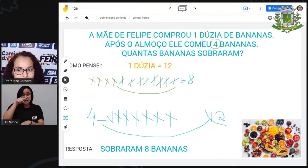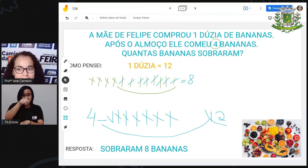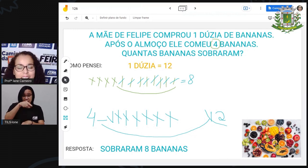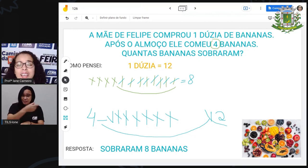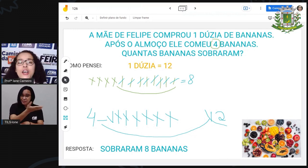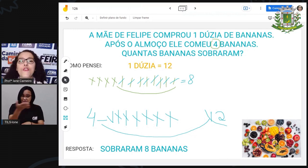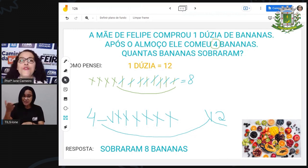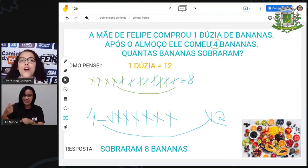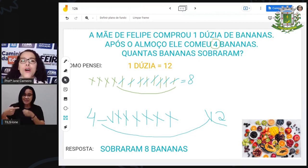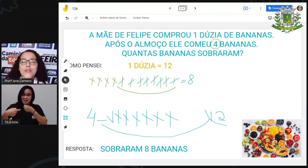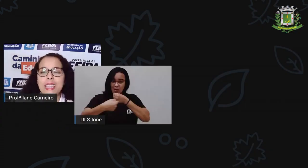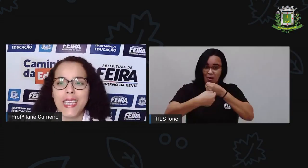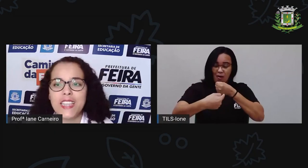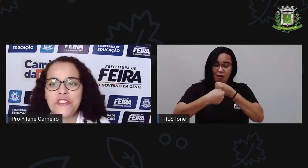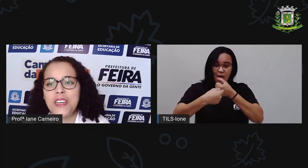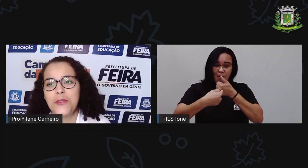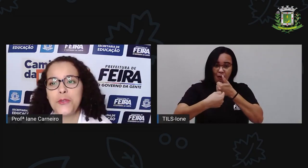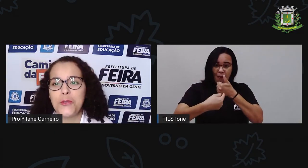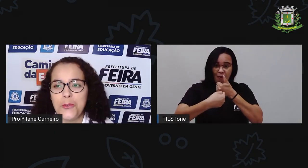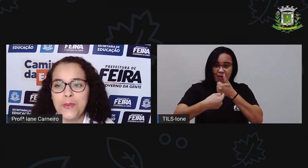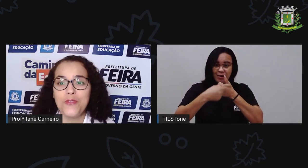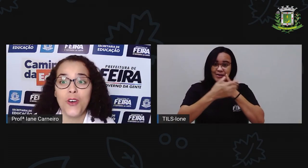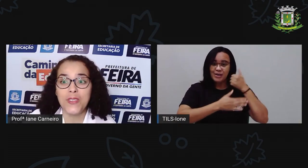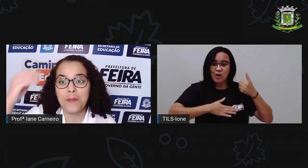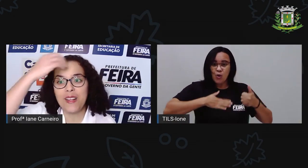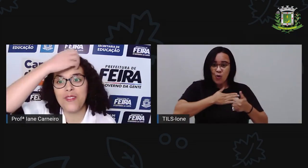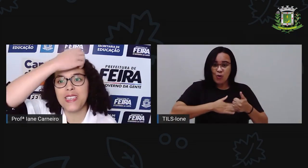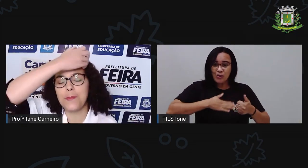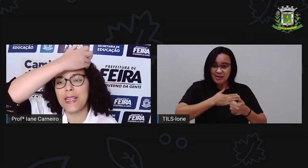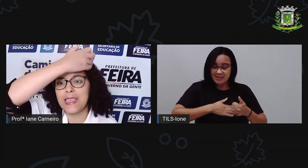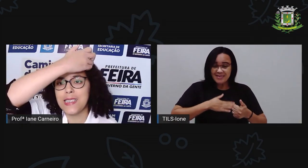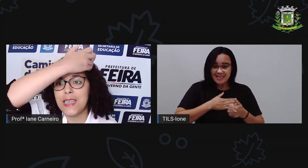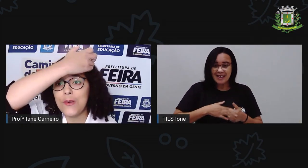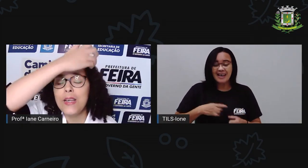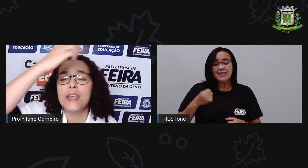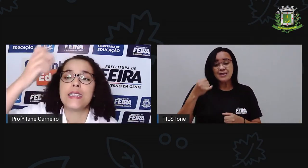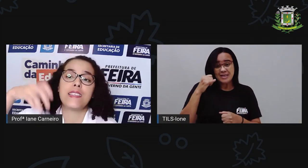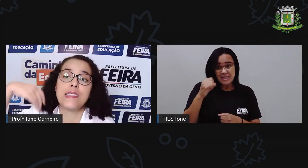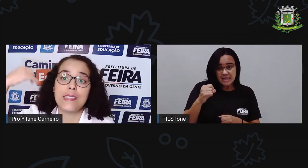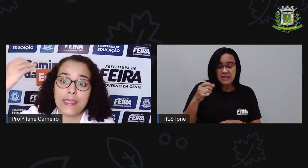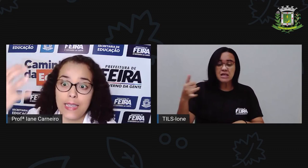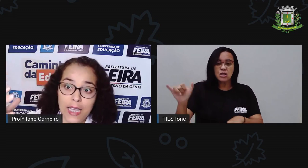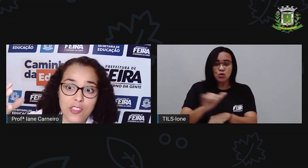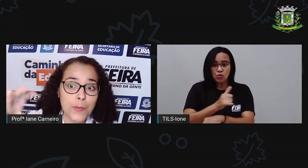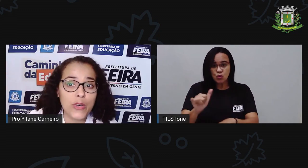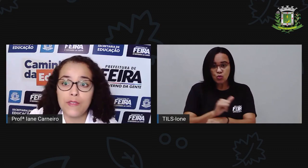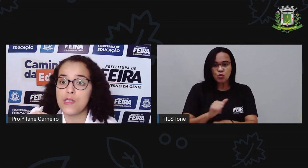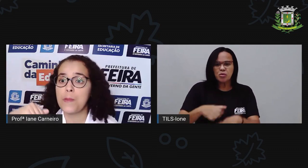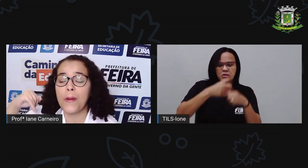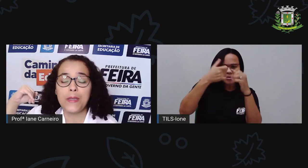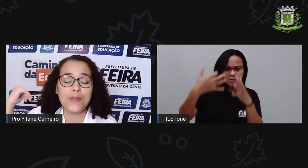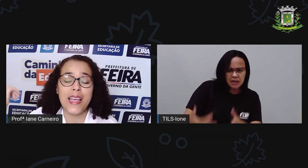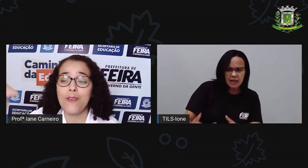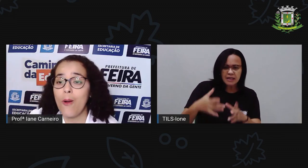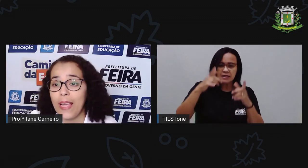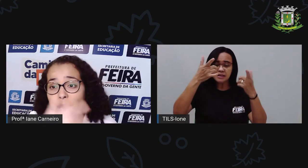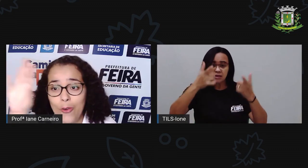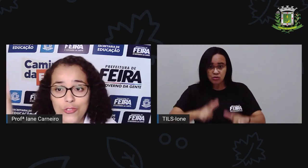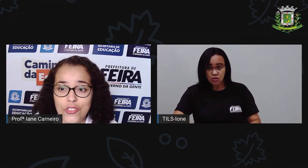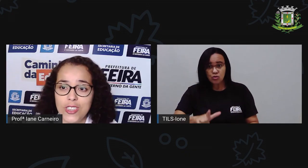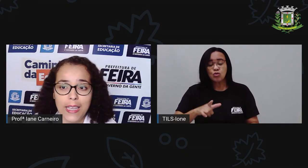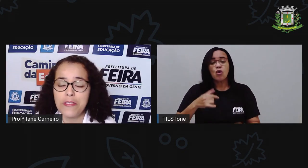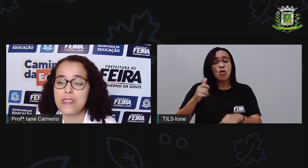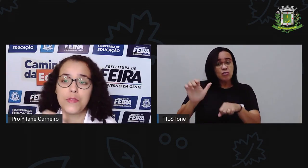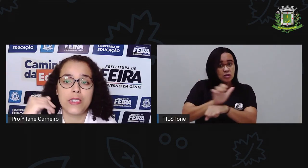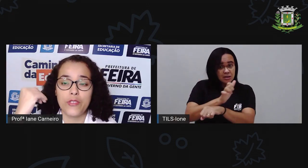aula, né? Voltem aí, quem estiver no YouTube. Voltem pra ver a explicação das estratégias. Porque vocês podem usar em qualquer